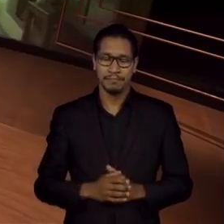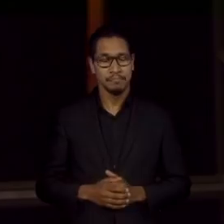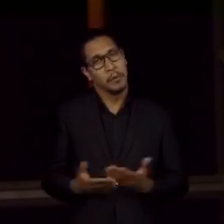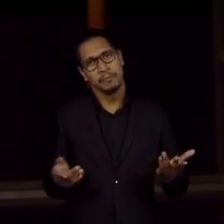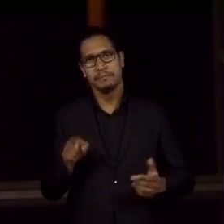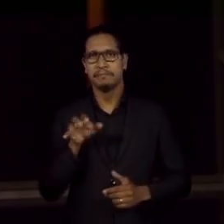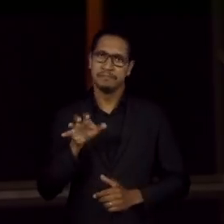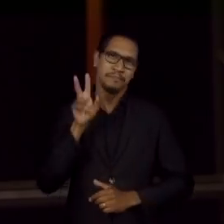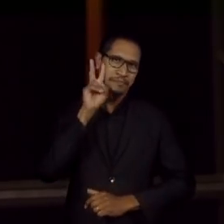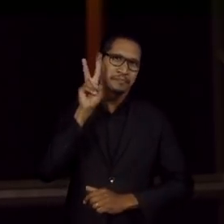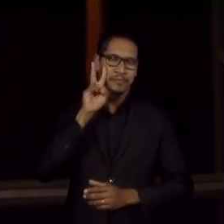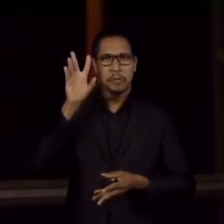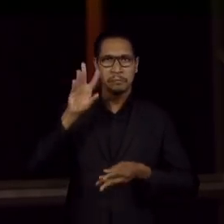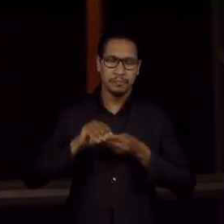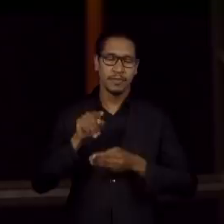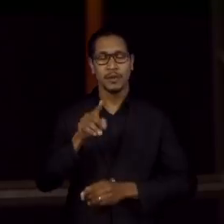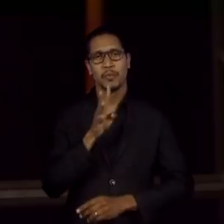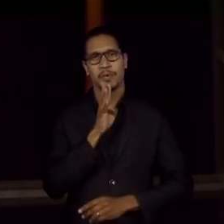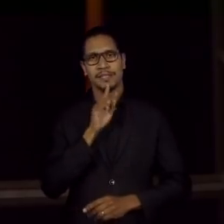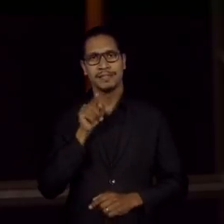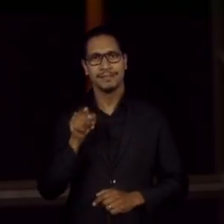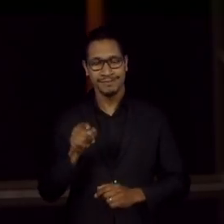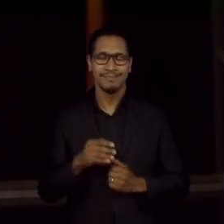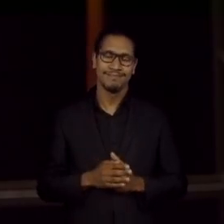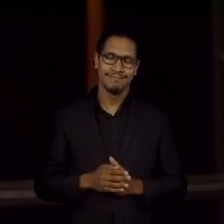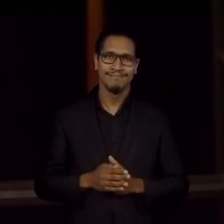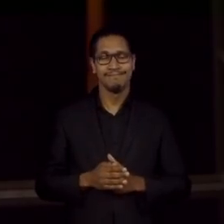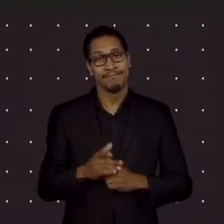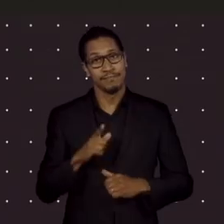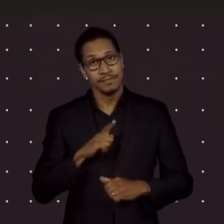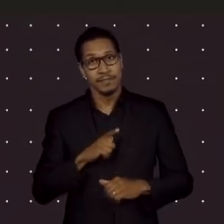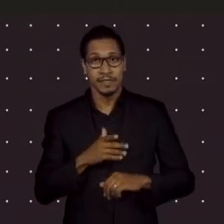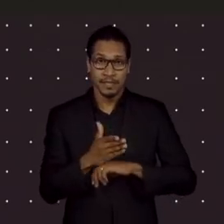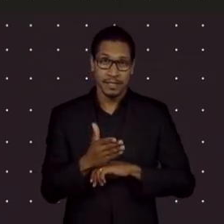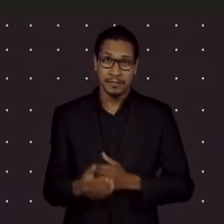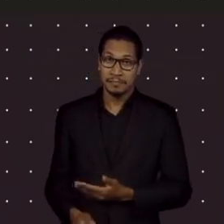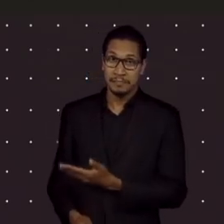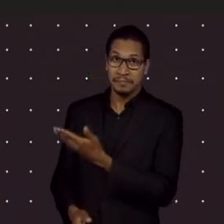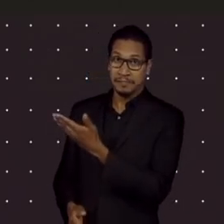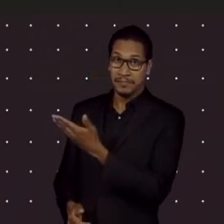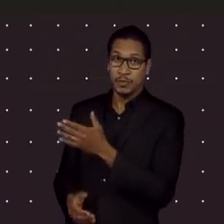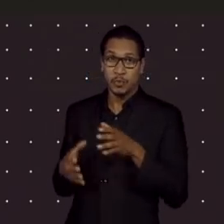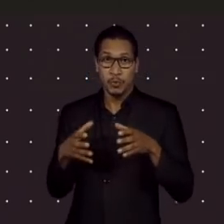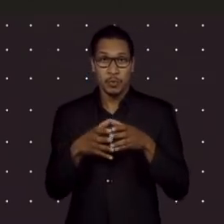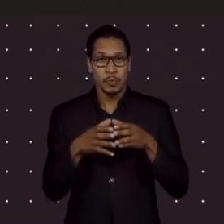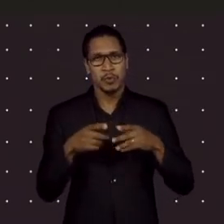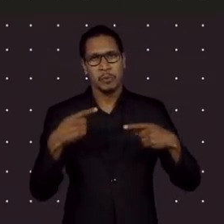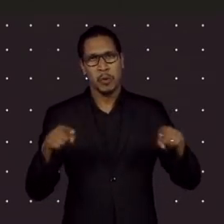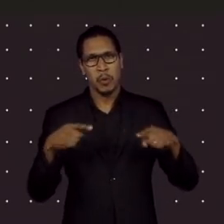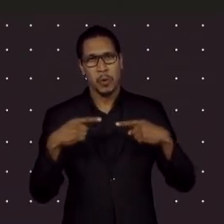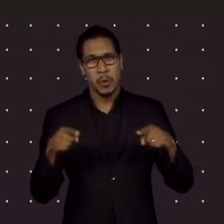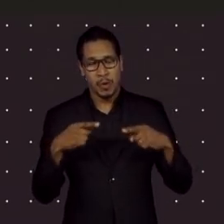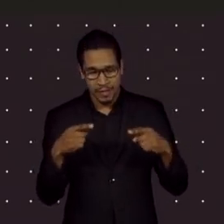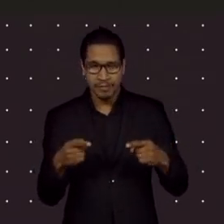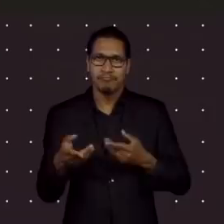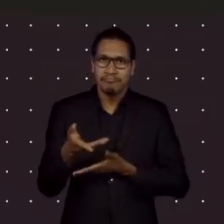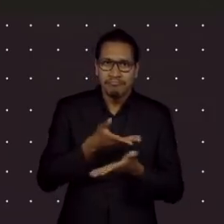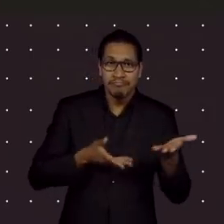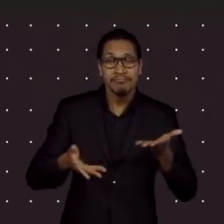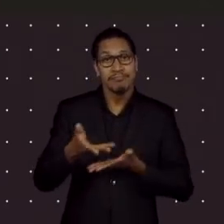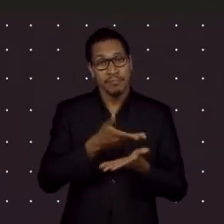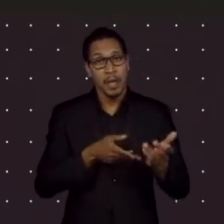logo depois, o Erasmo participando do Renato Seus Blue Caps, e fomos nos encontrar assim, fazendo o mesmo gênero,